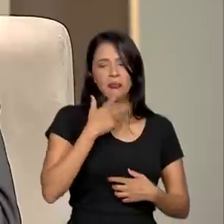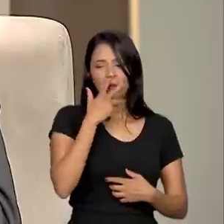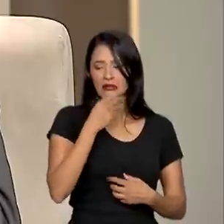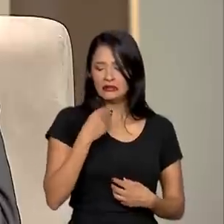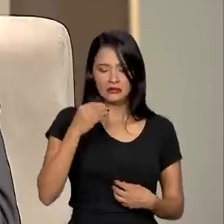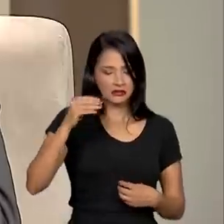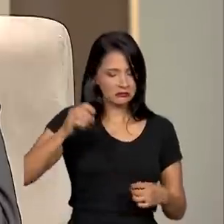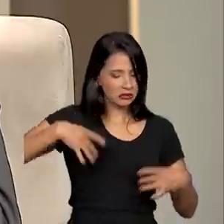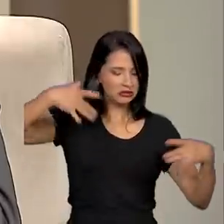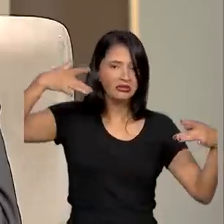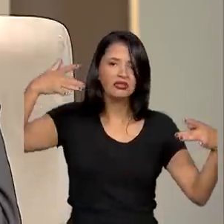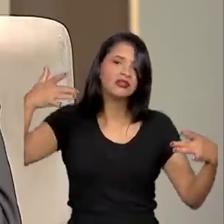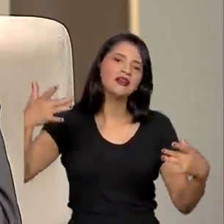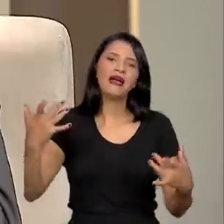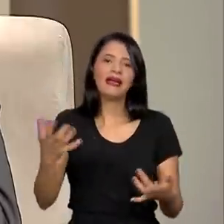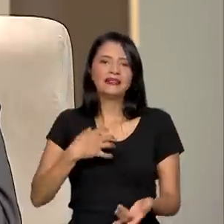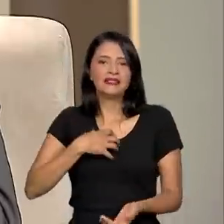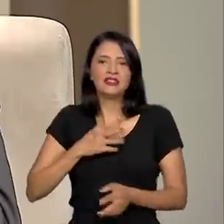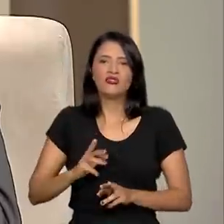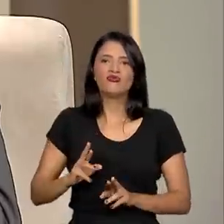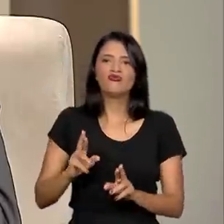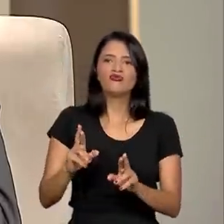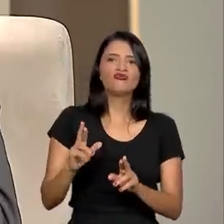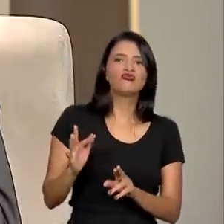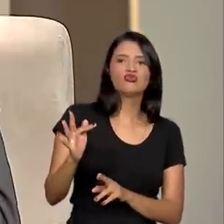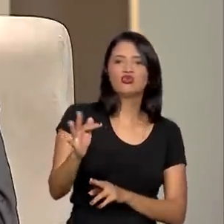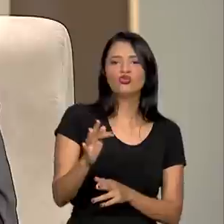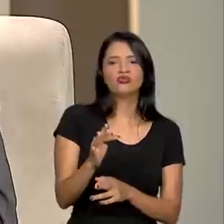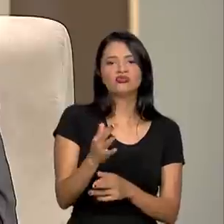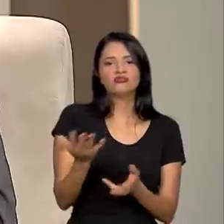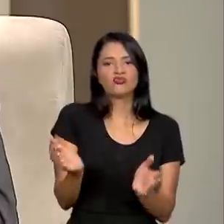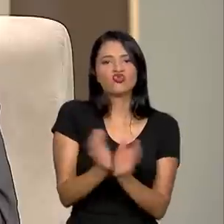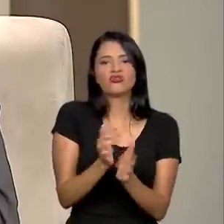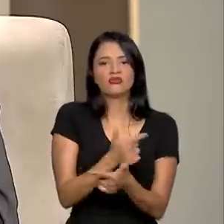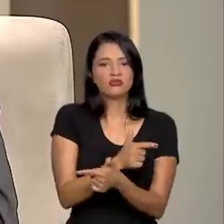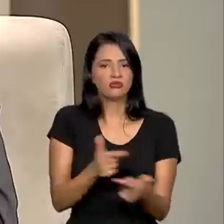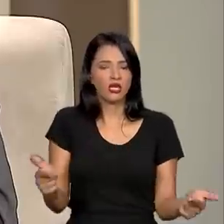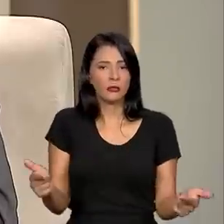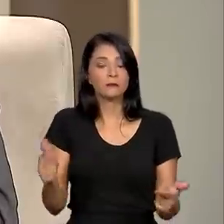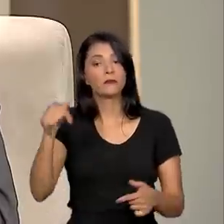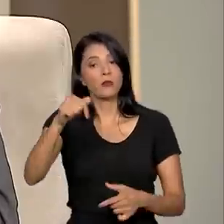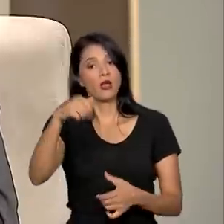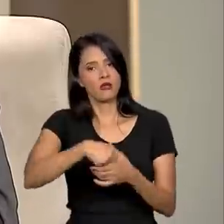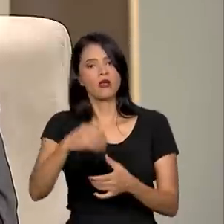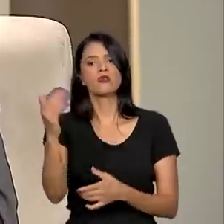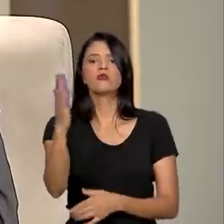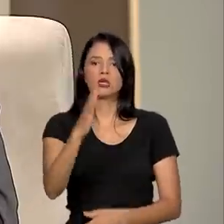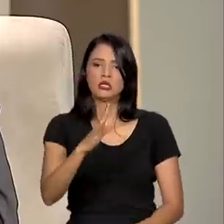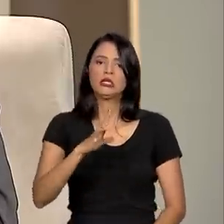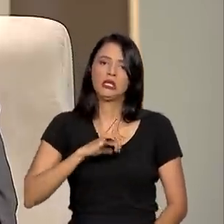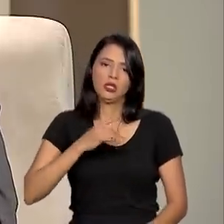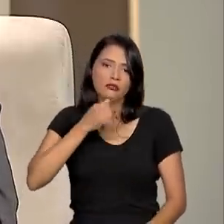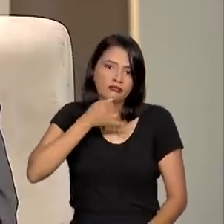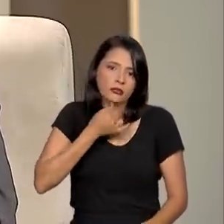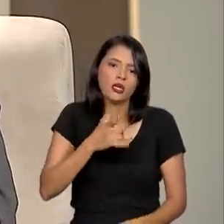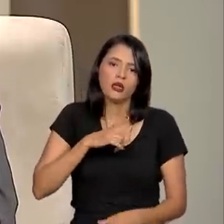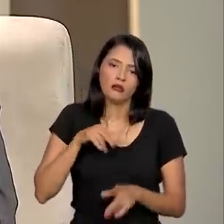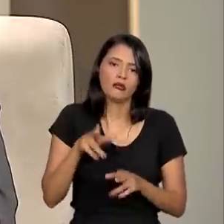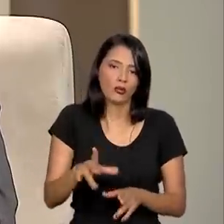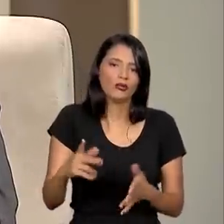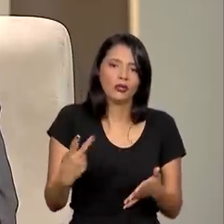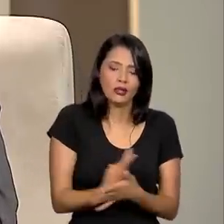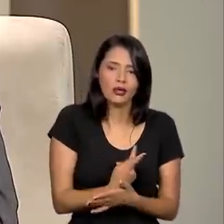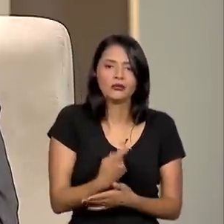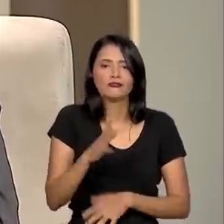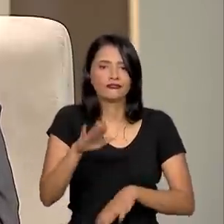própria sorte. E a sensação de futuro coletivo desaparece. No Brasil, infelizmente, a gente tem reflexos disso. Né?